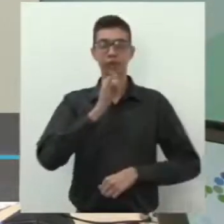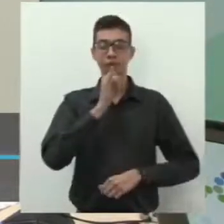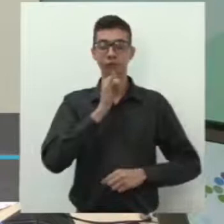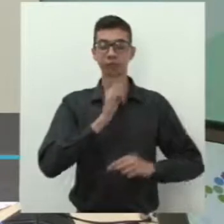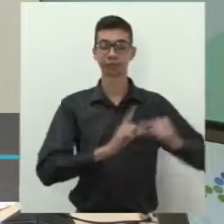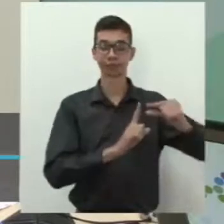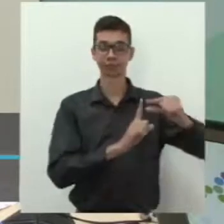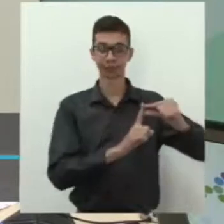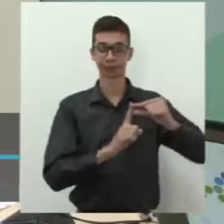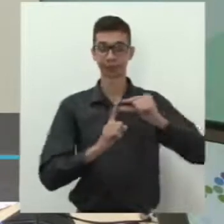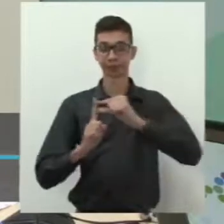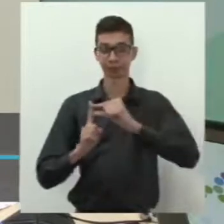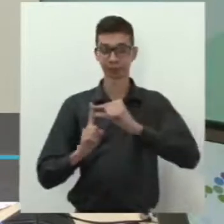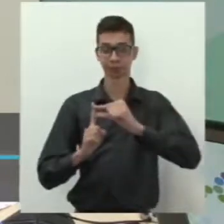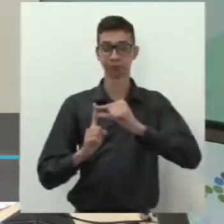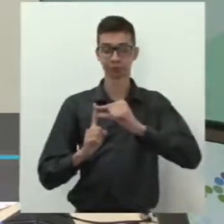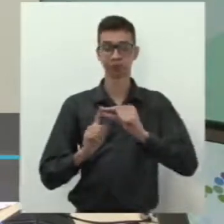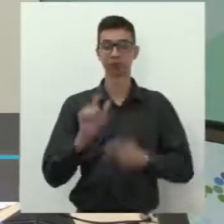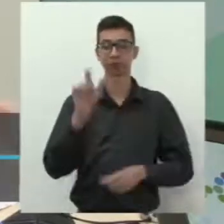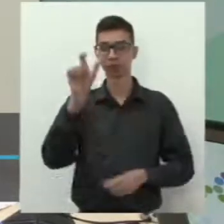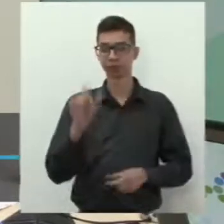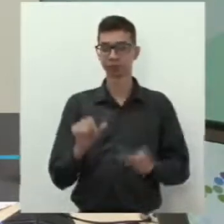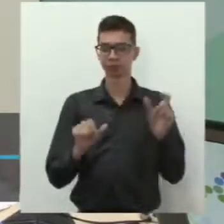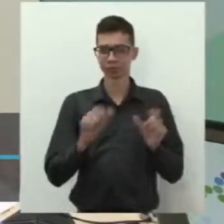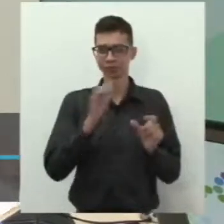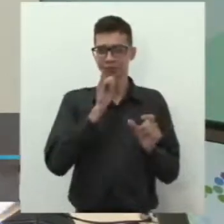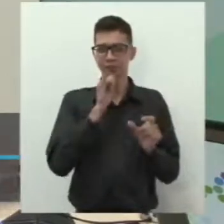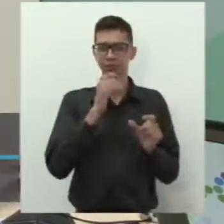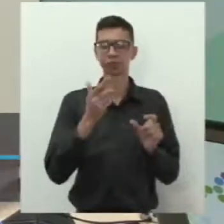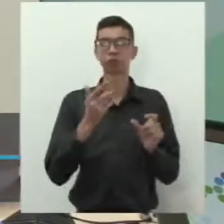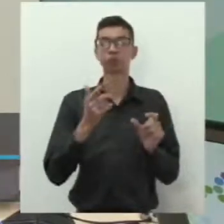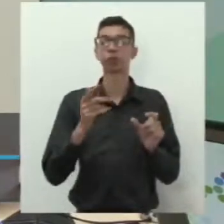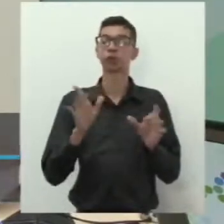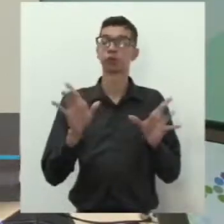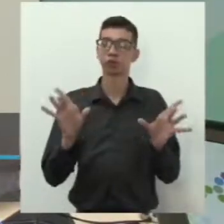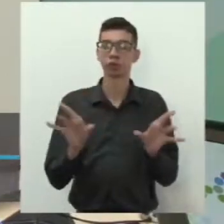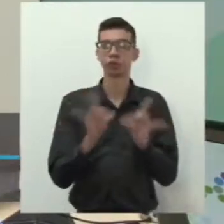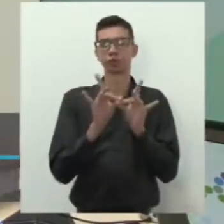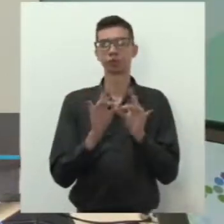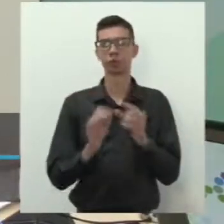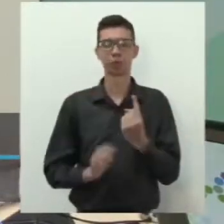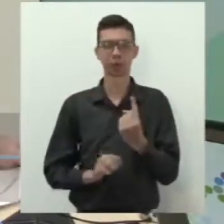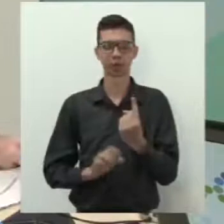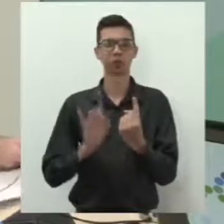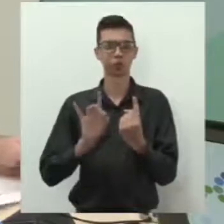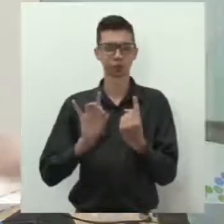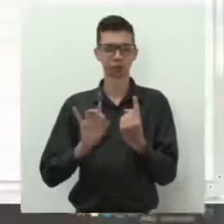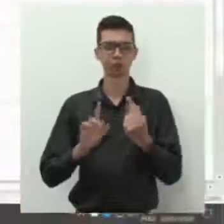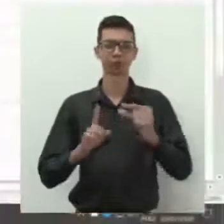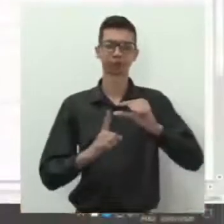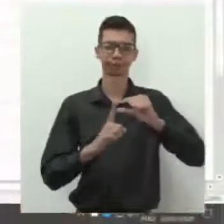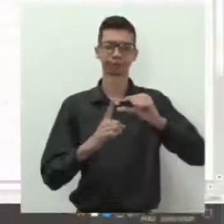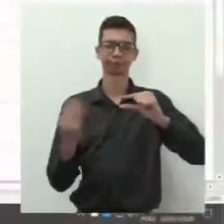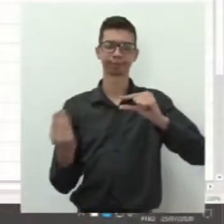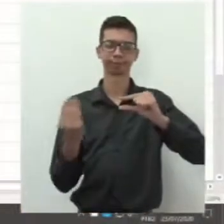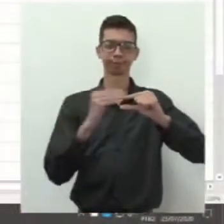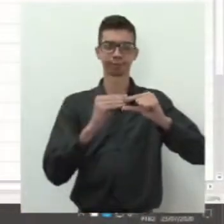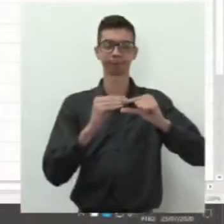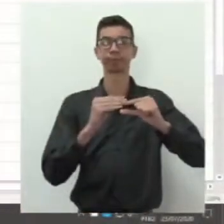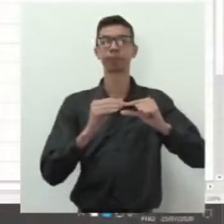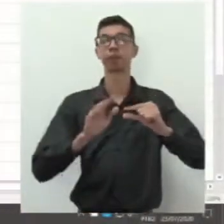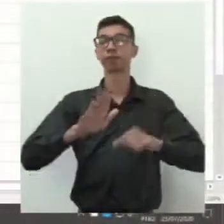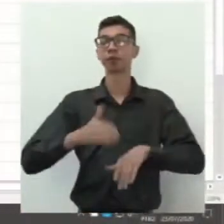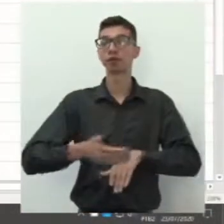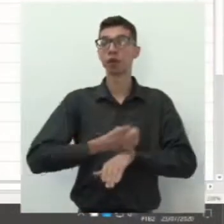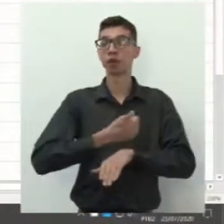uma célula só. Então, vamos lá. Antes de eu mostrar isso, eu queria mostrar uma função que passou